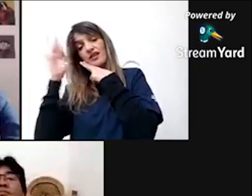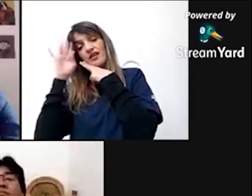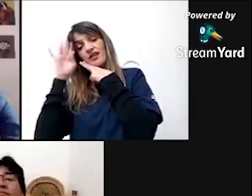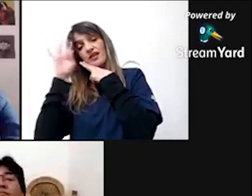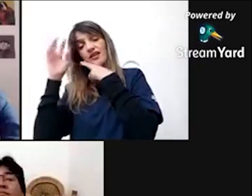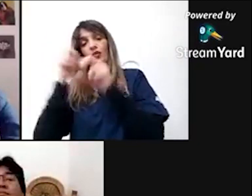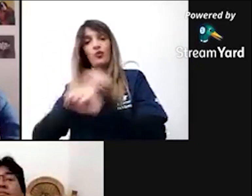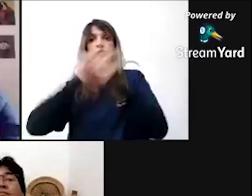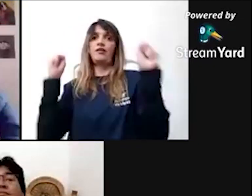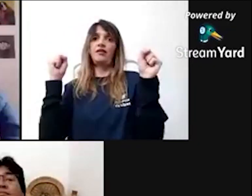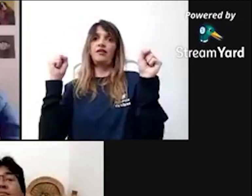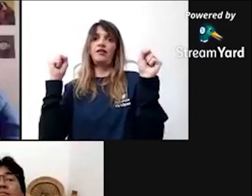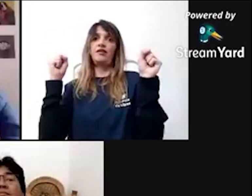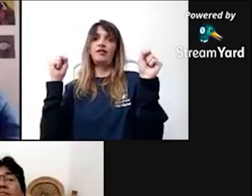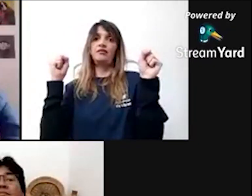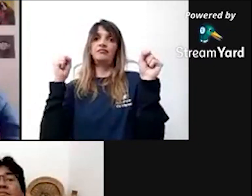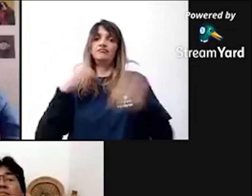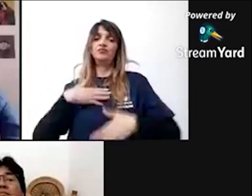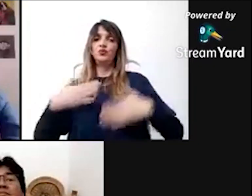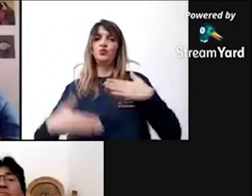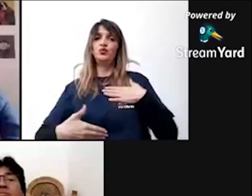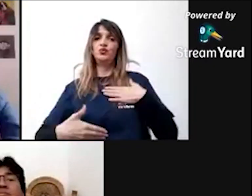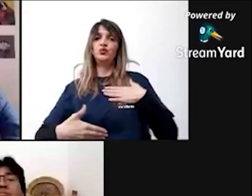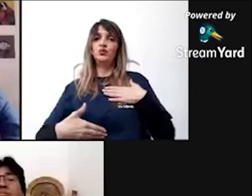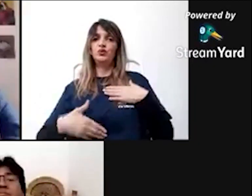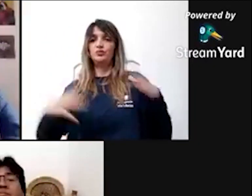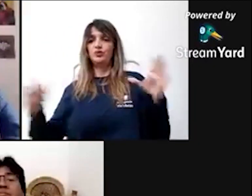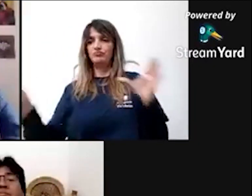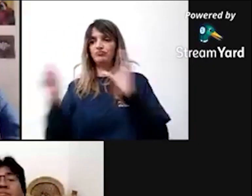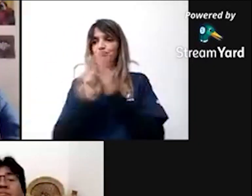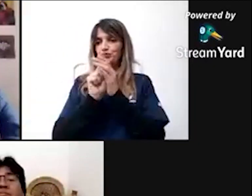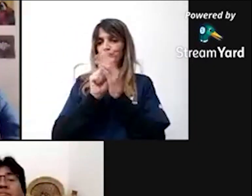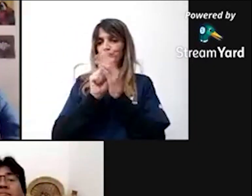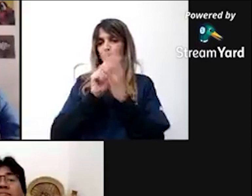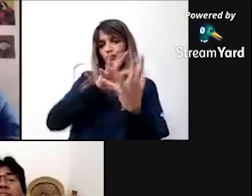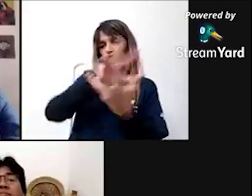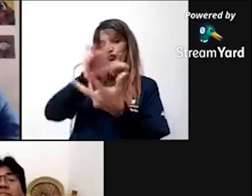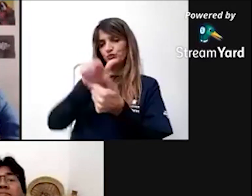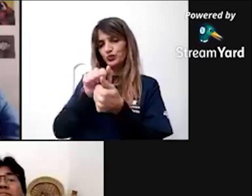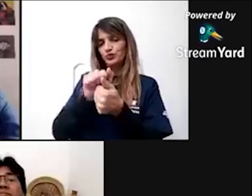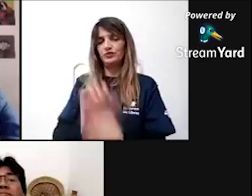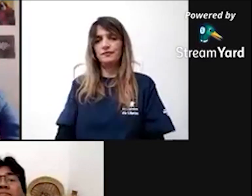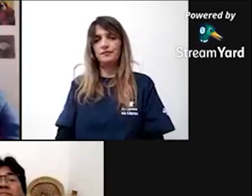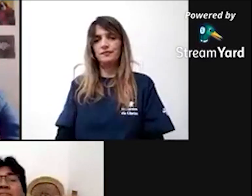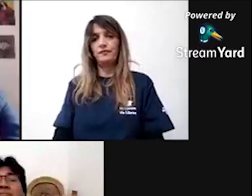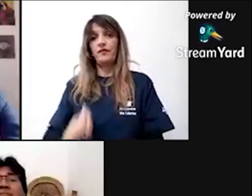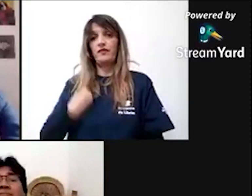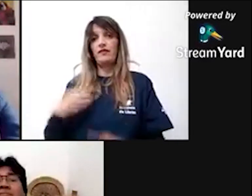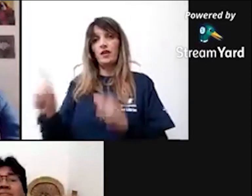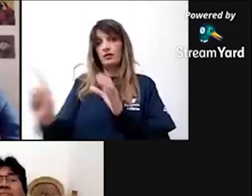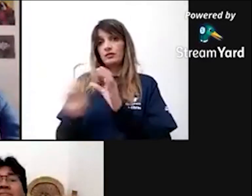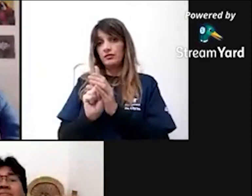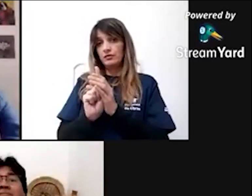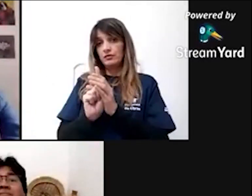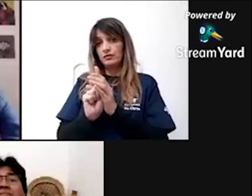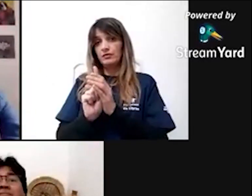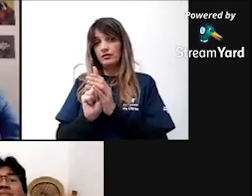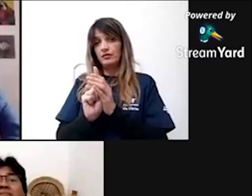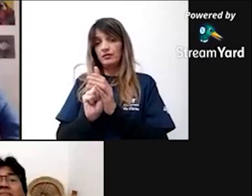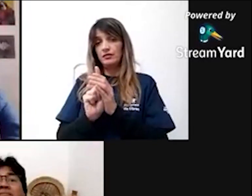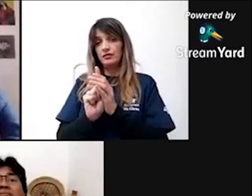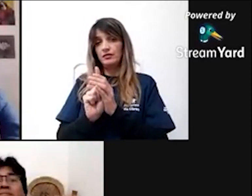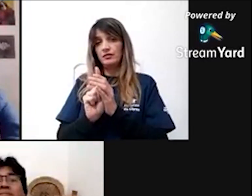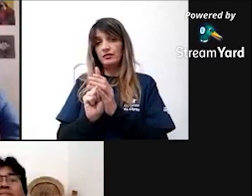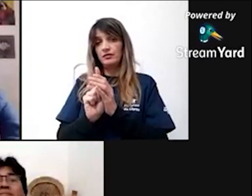movimentos únicos que nos integram com o universo ao nosso redor. Viver integrados na teia universal é